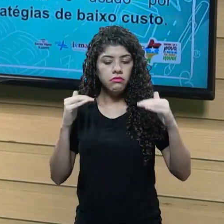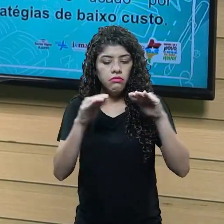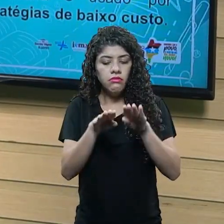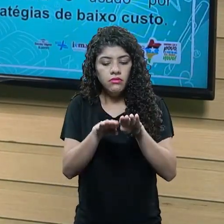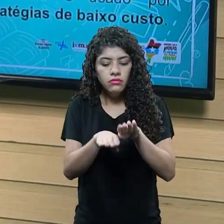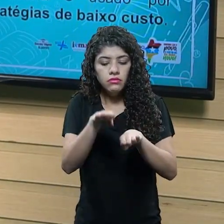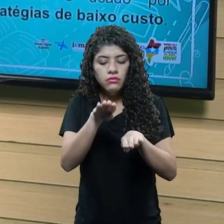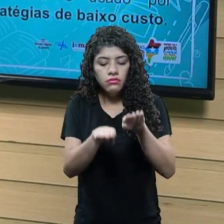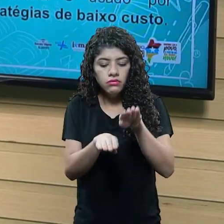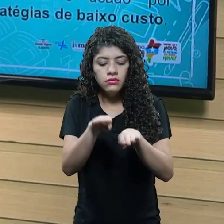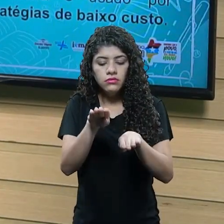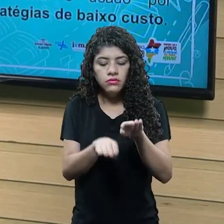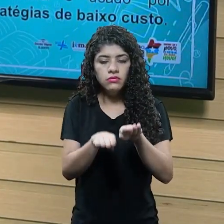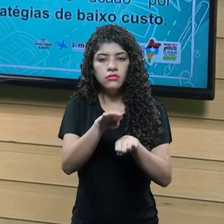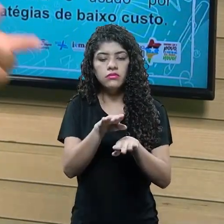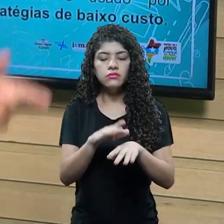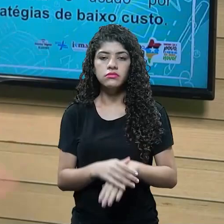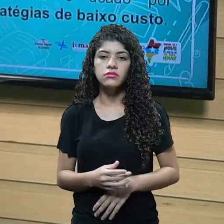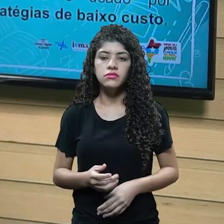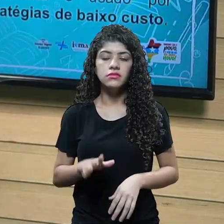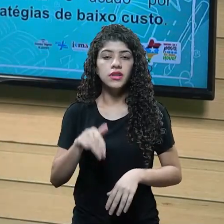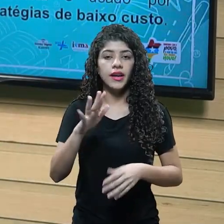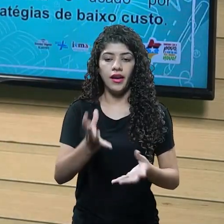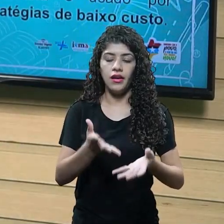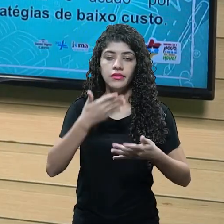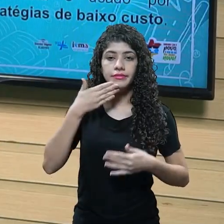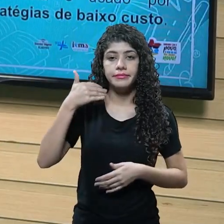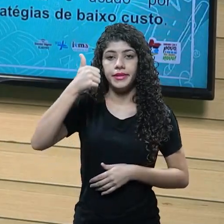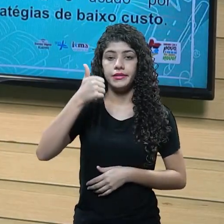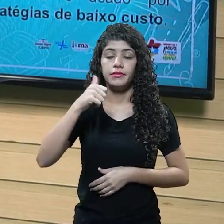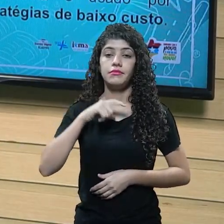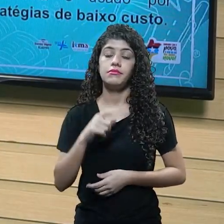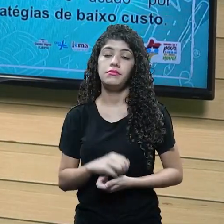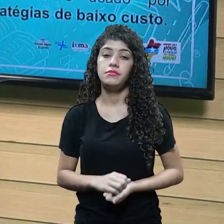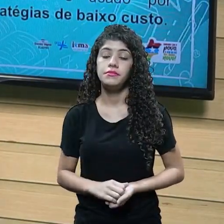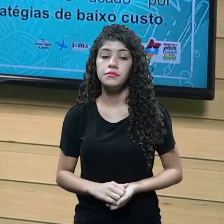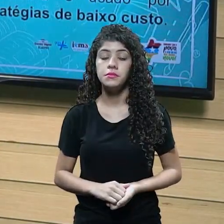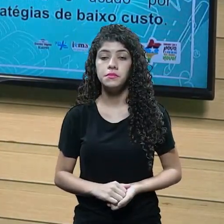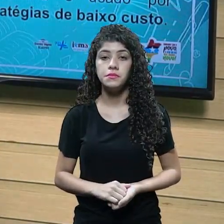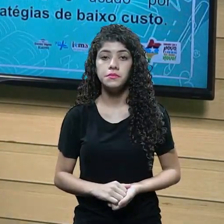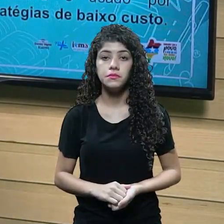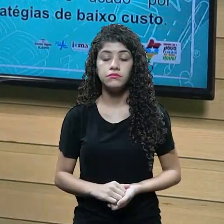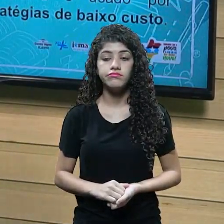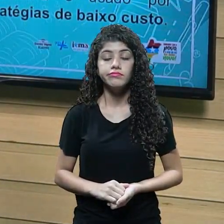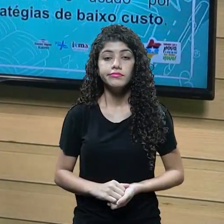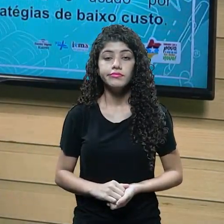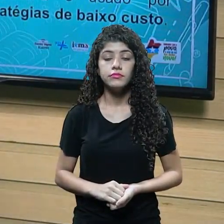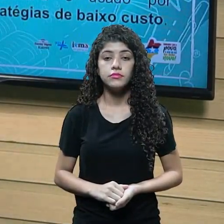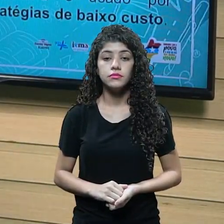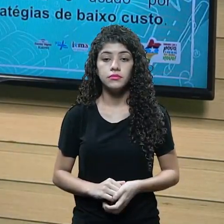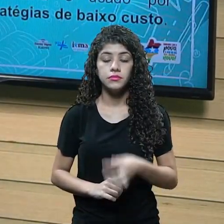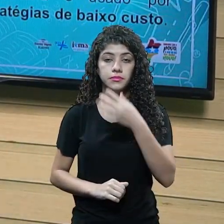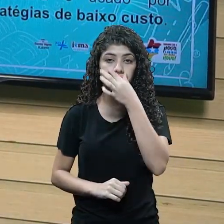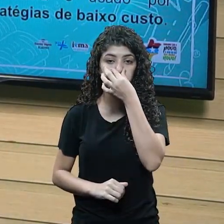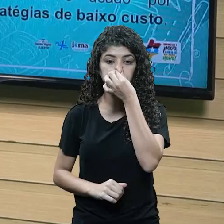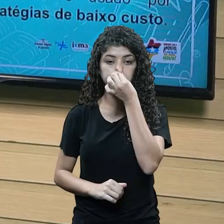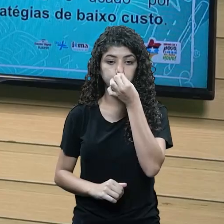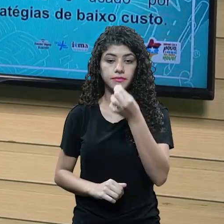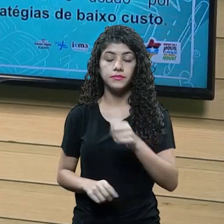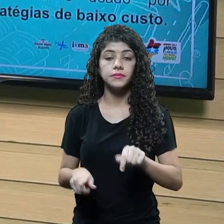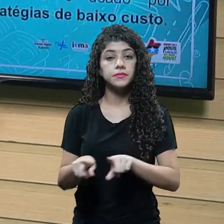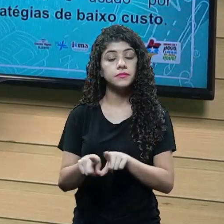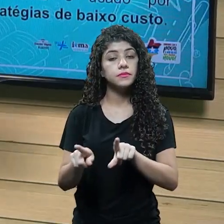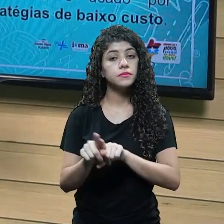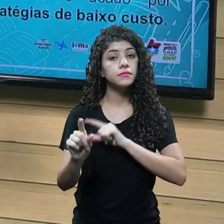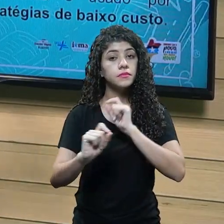mostrar quem é melhor, para poder chamar e atrair a atenção do seu consumidor, que pode se distrair, tá bem? Então, também o segundo